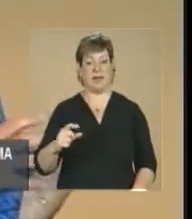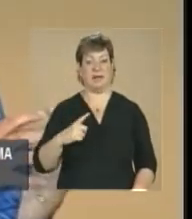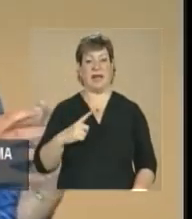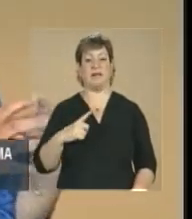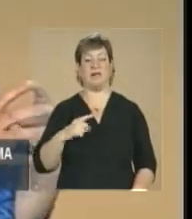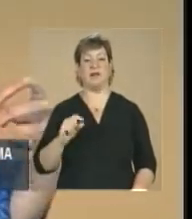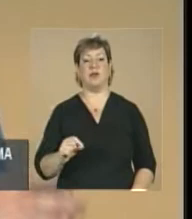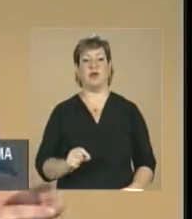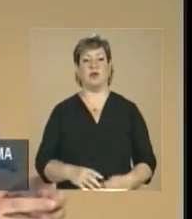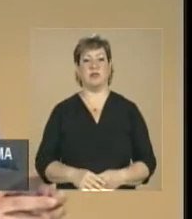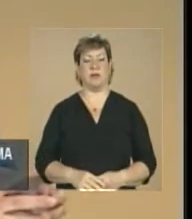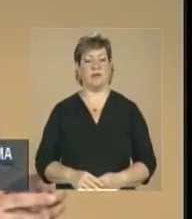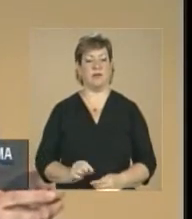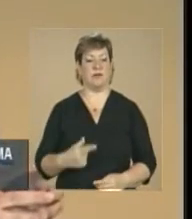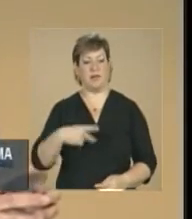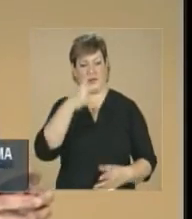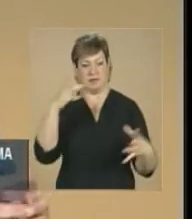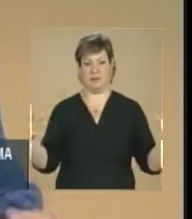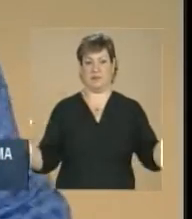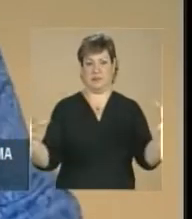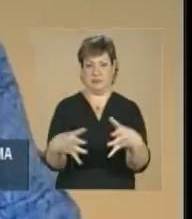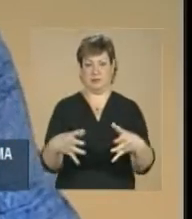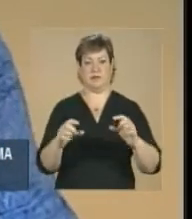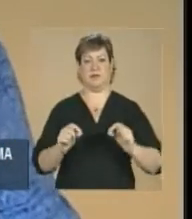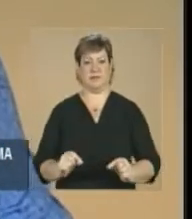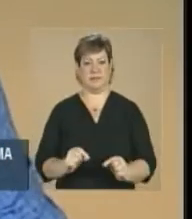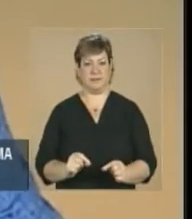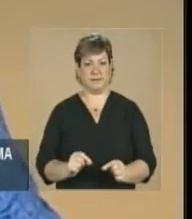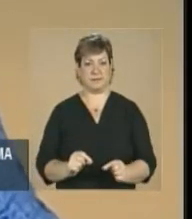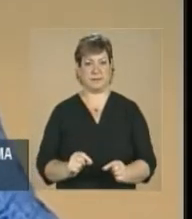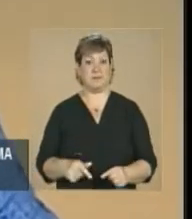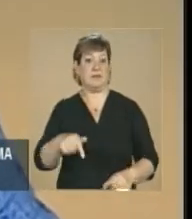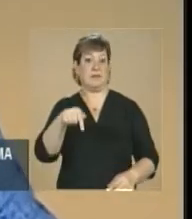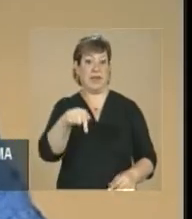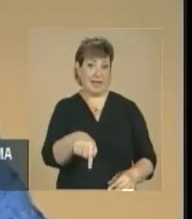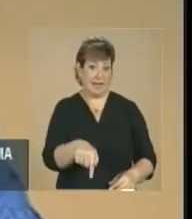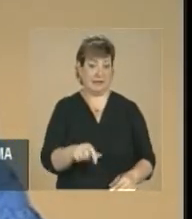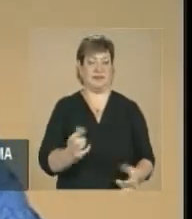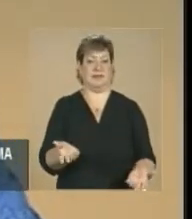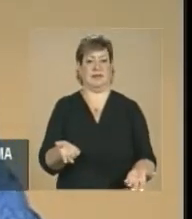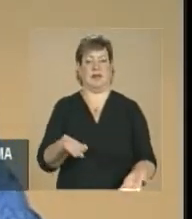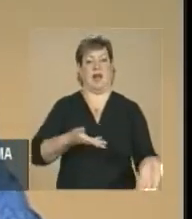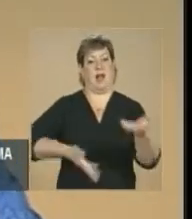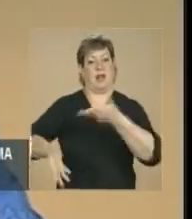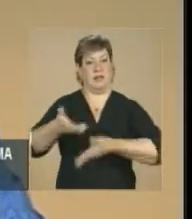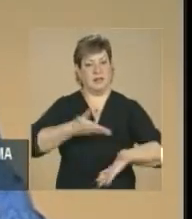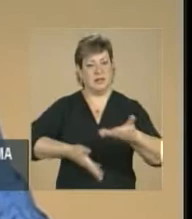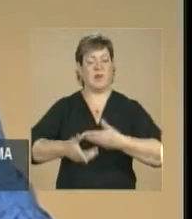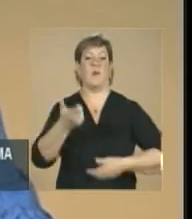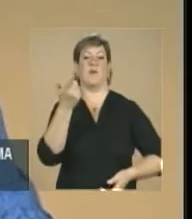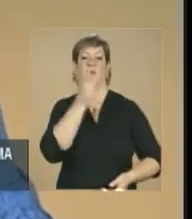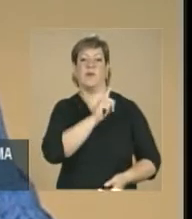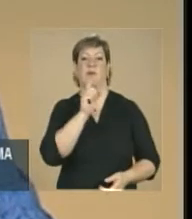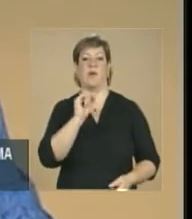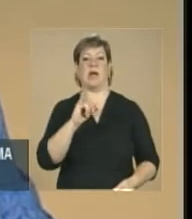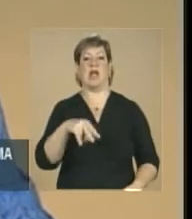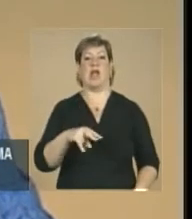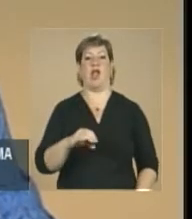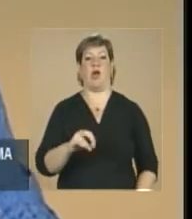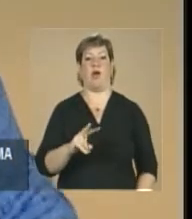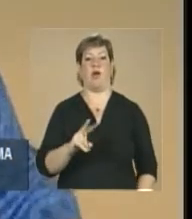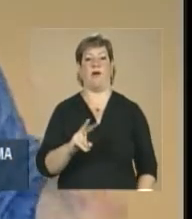se agrupem, porque é desta relação que saem os processos